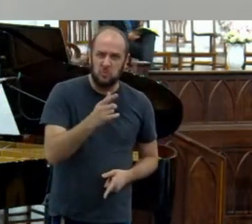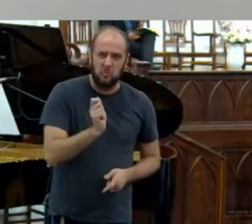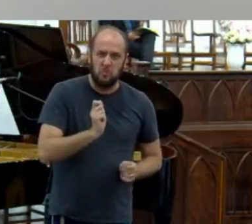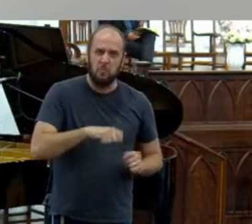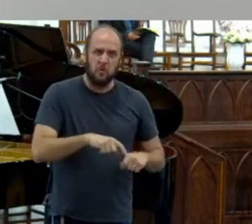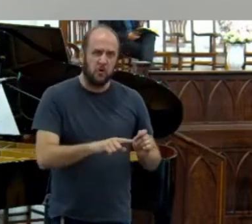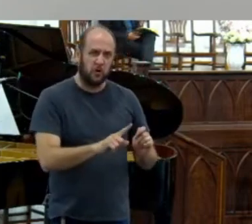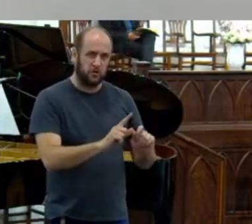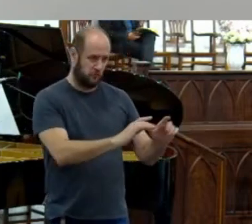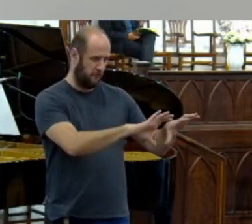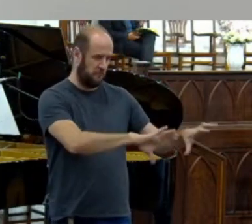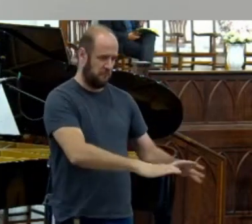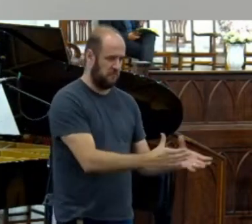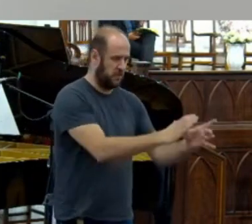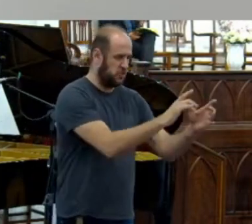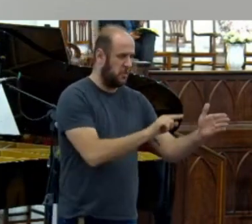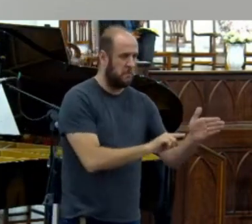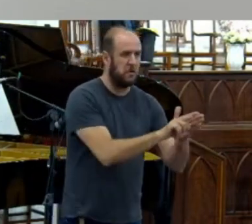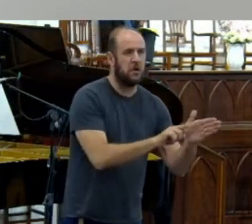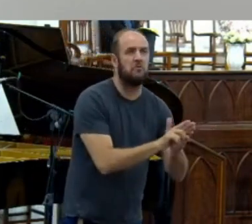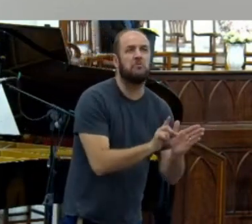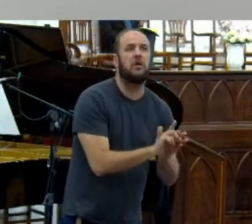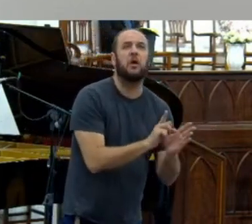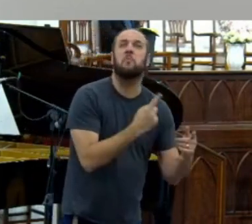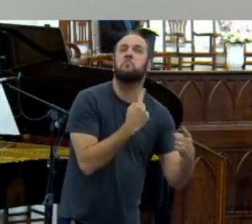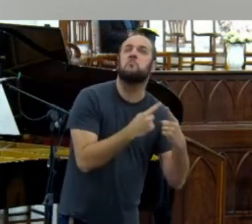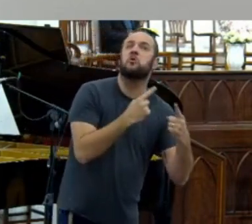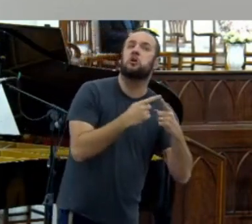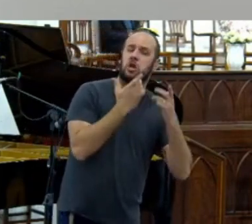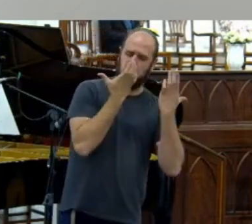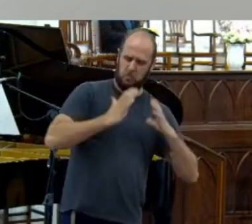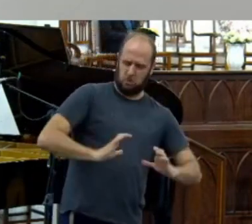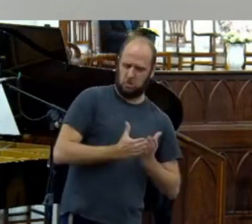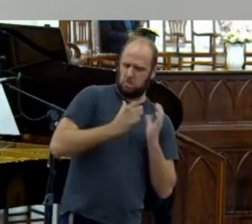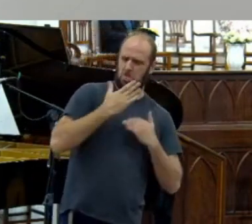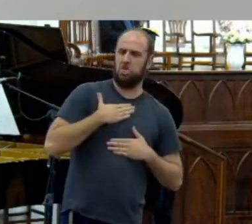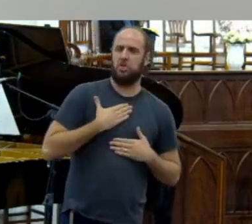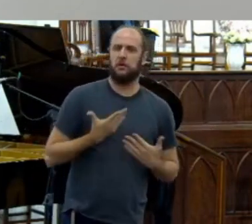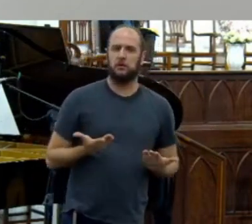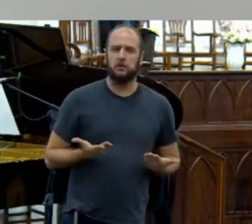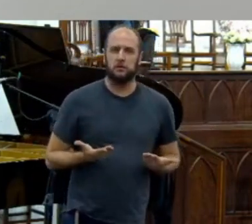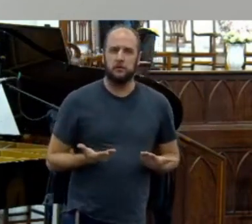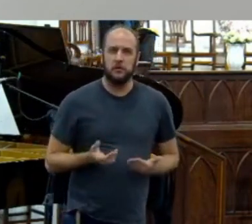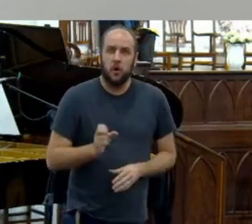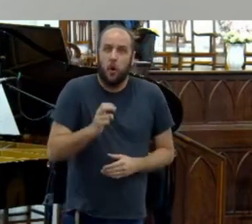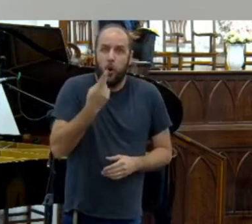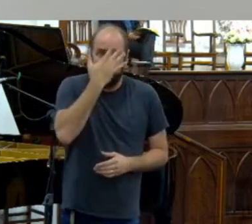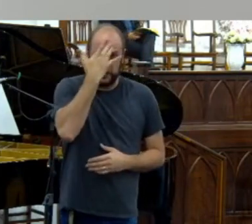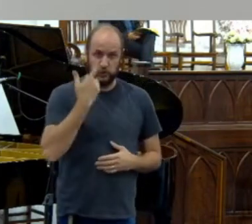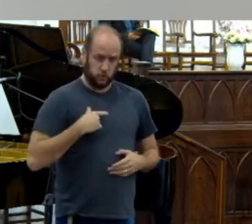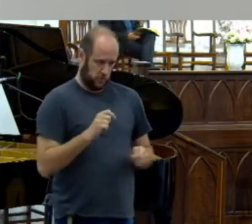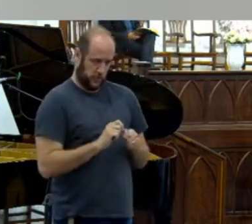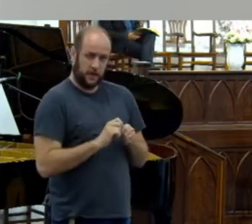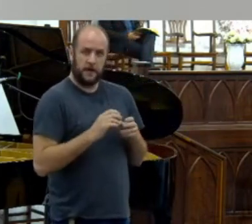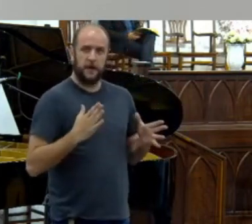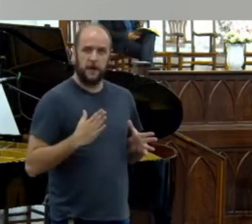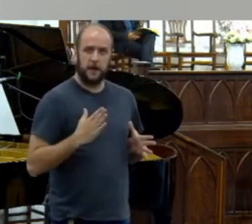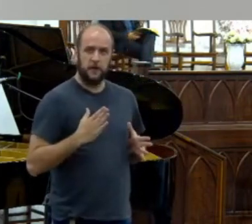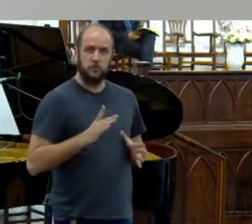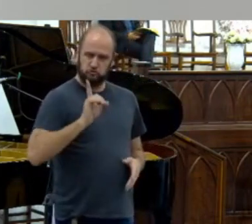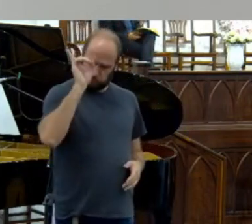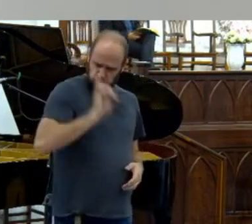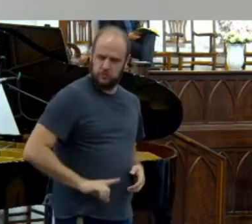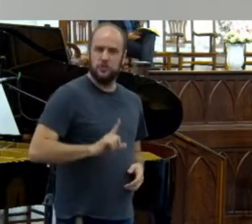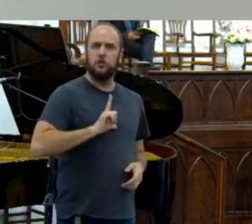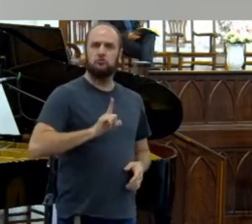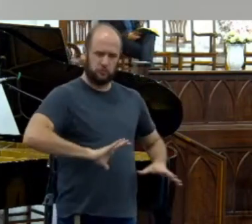objeto perguntar a quem o fez: por que me fizeste assim? Ou não tem o oleiro direito sobre a massa